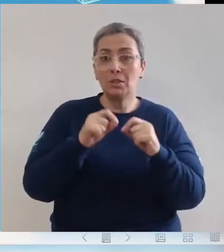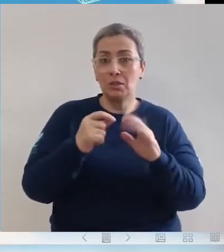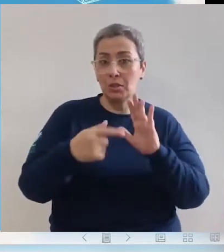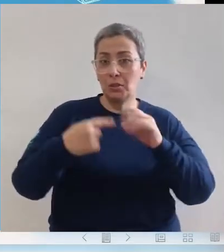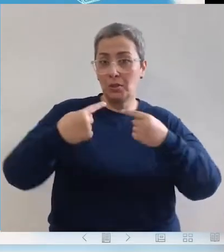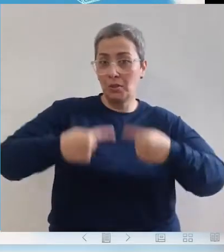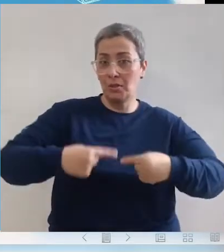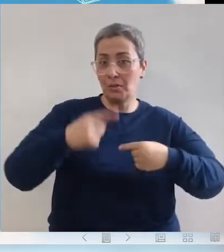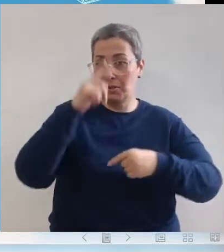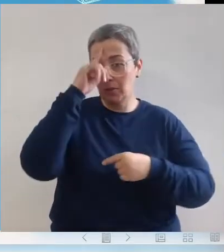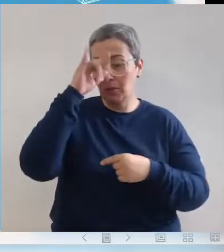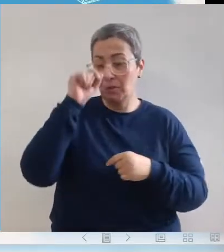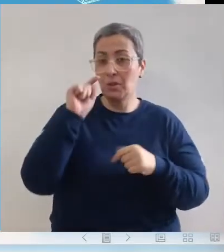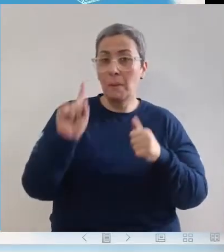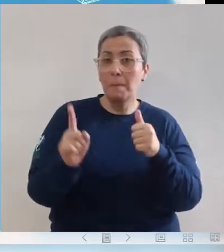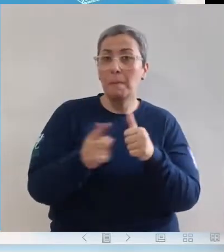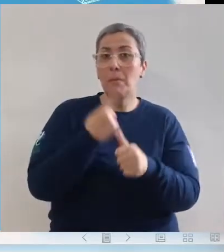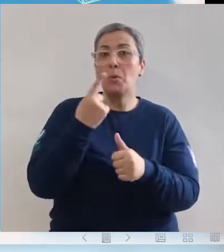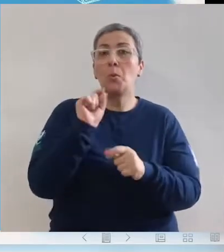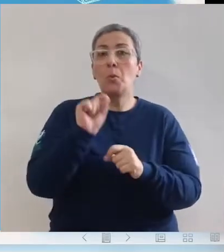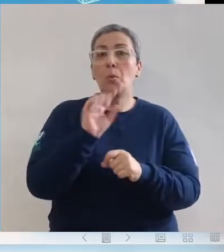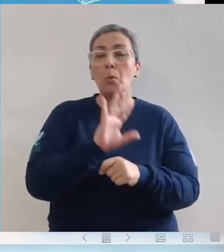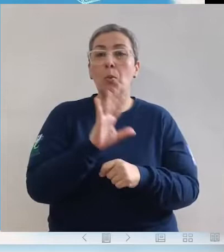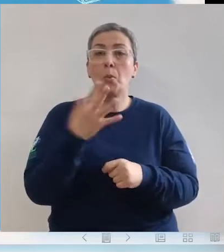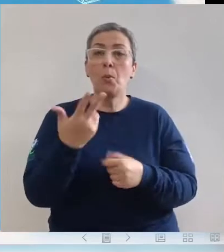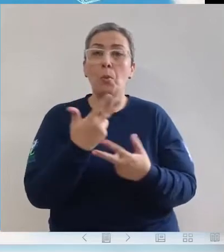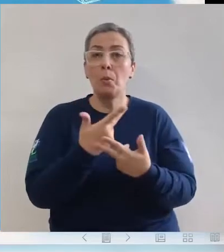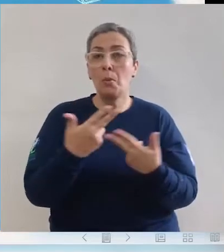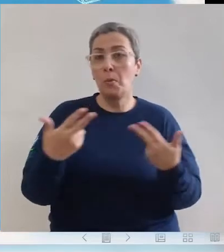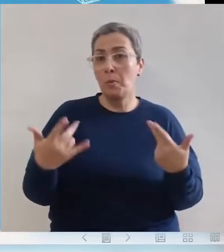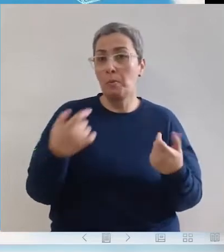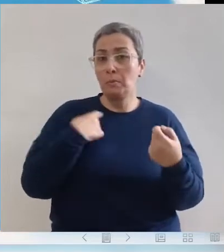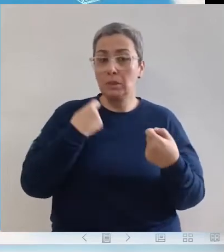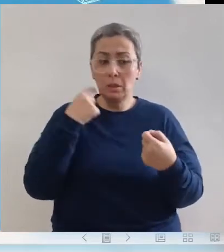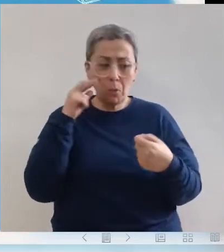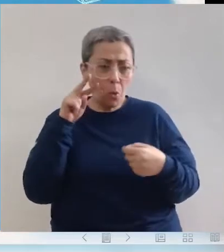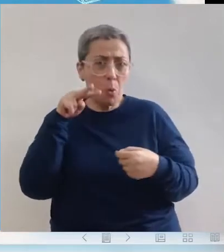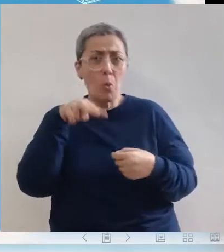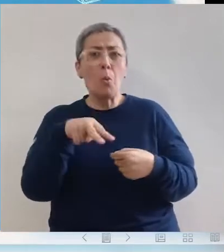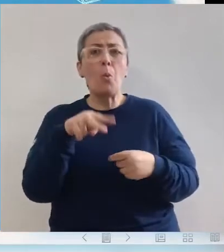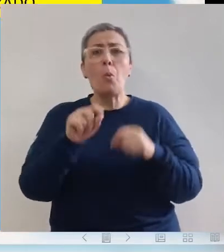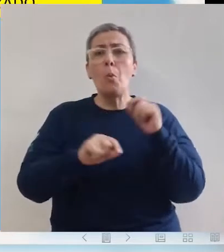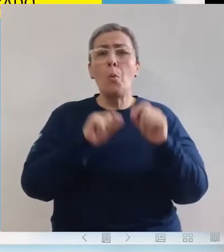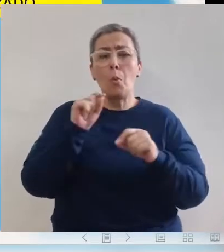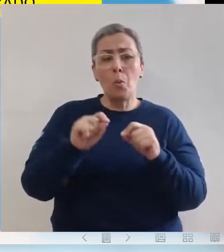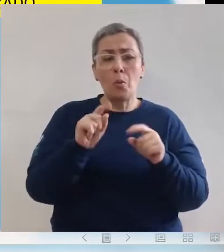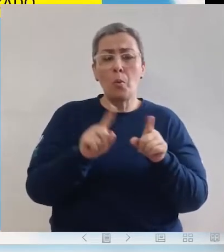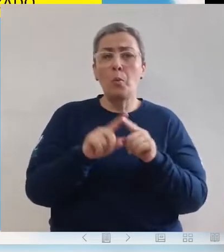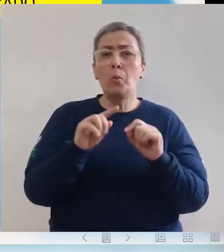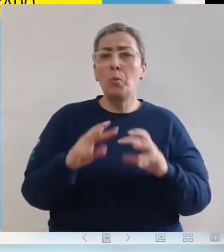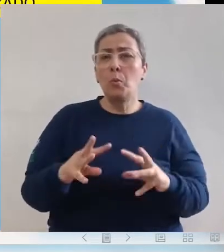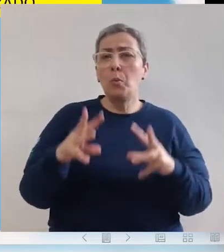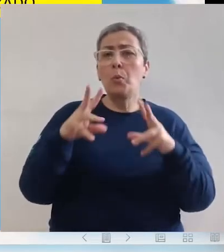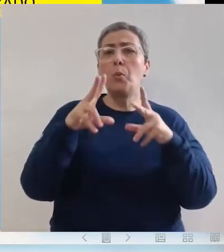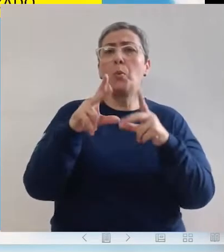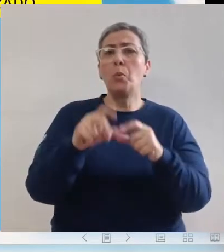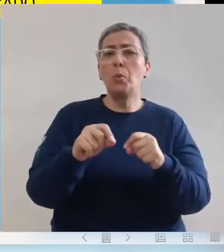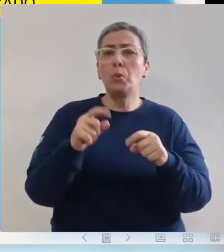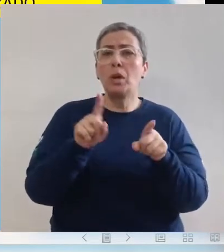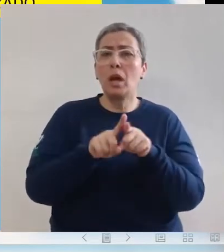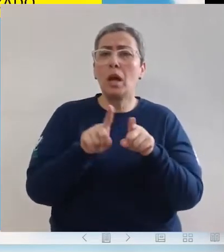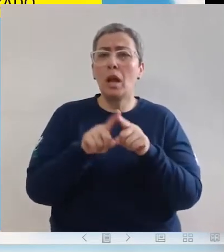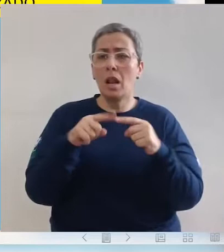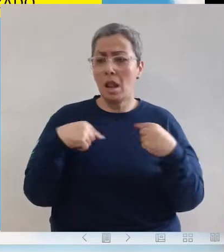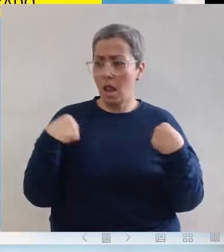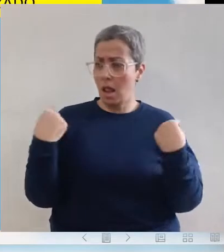dia. Então, a primeira coisa que nós precisamos olhar é para tudo que